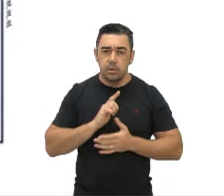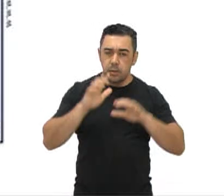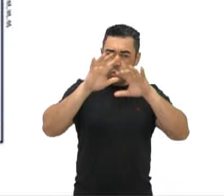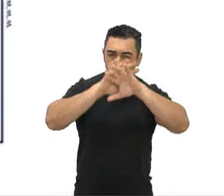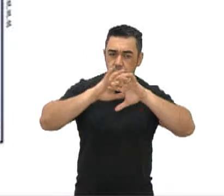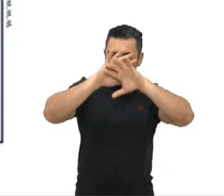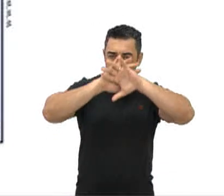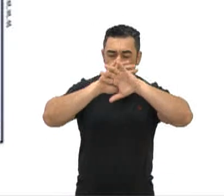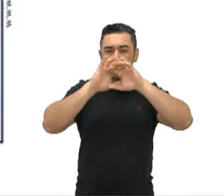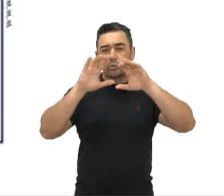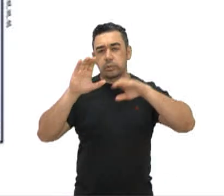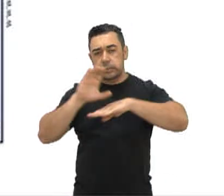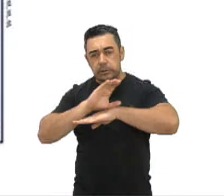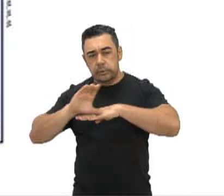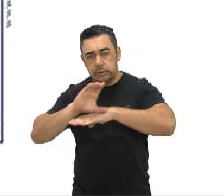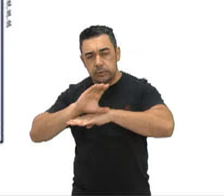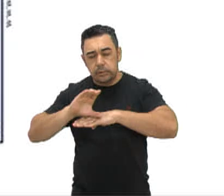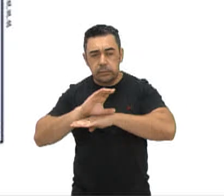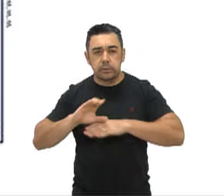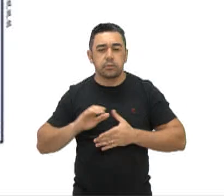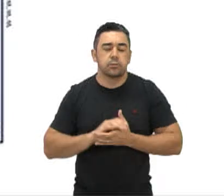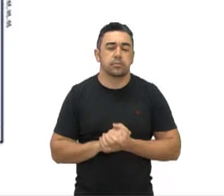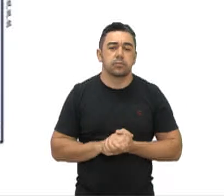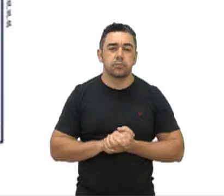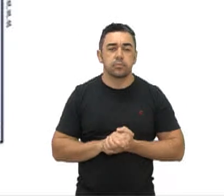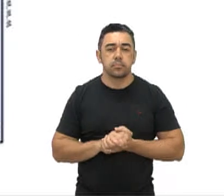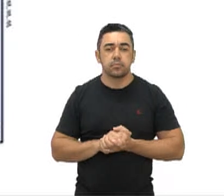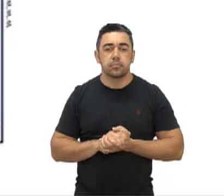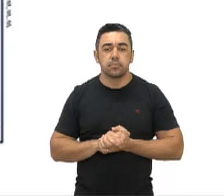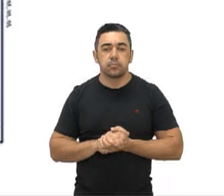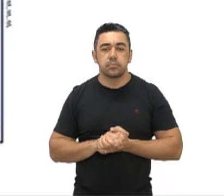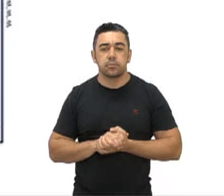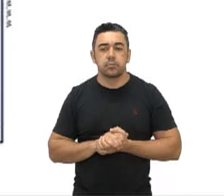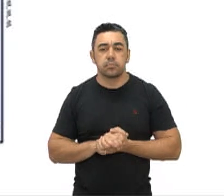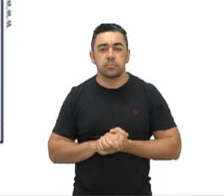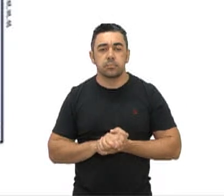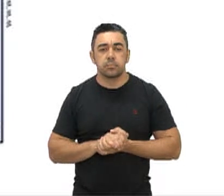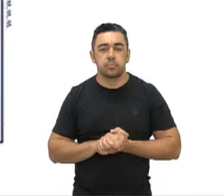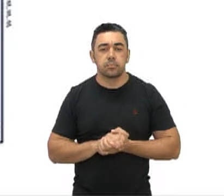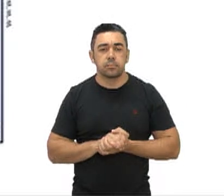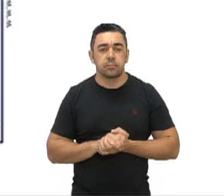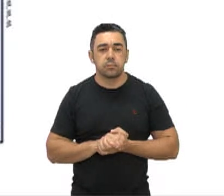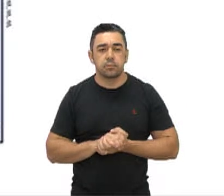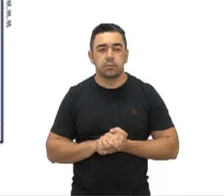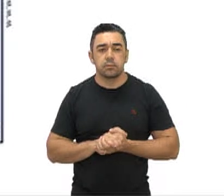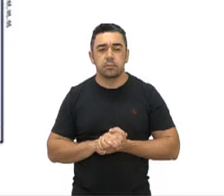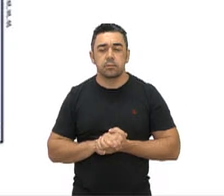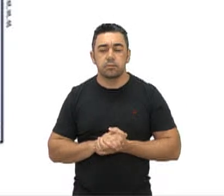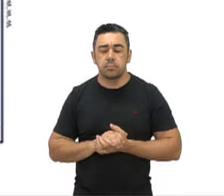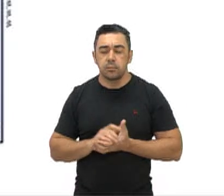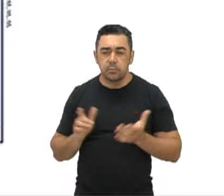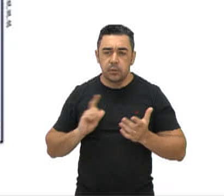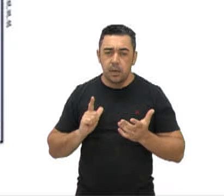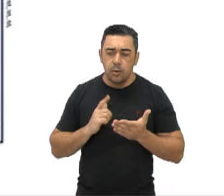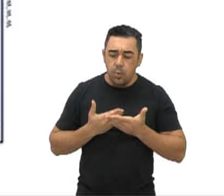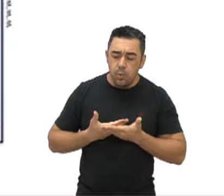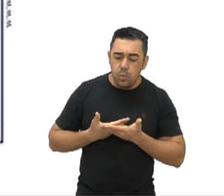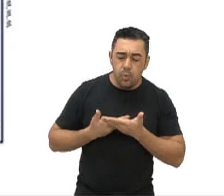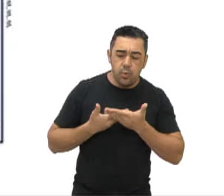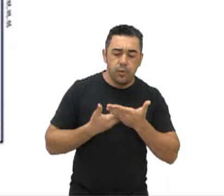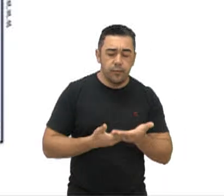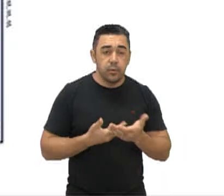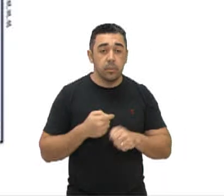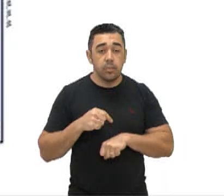Nublados cinzas, né? Acinzentados. Invitam a quedar-se em casita. Então, eles nos convidam,